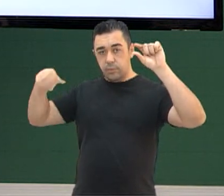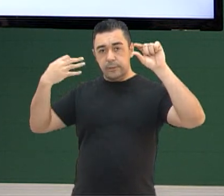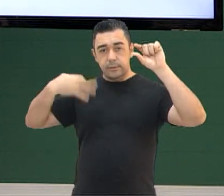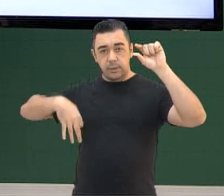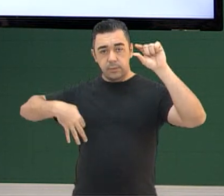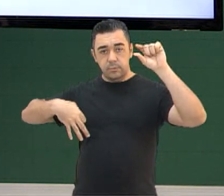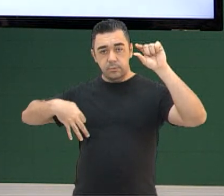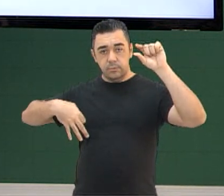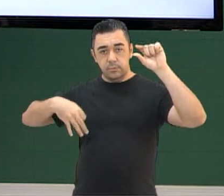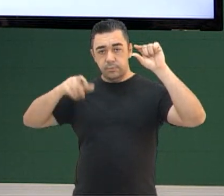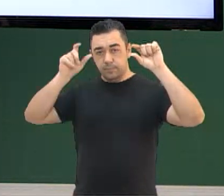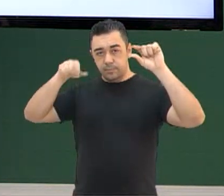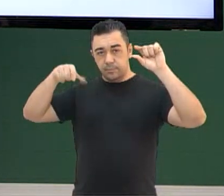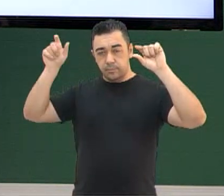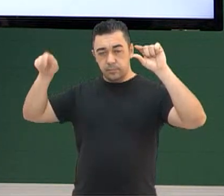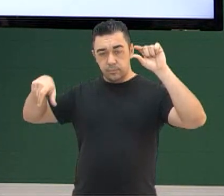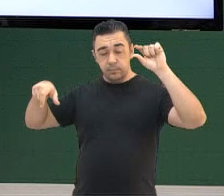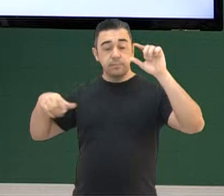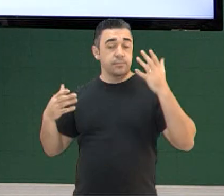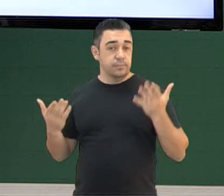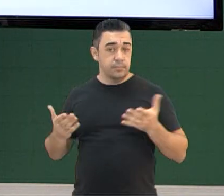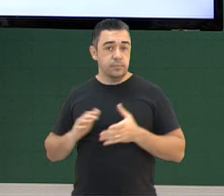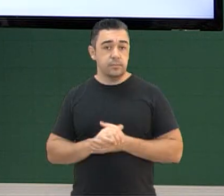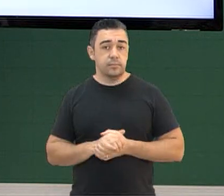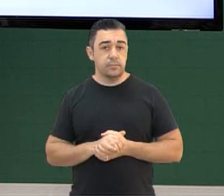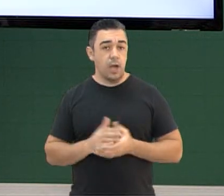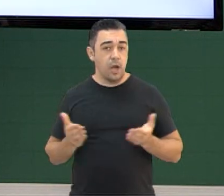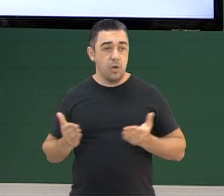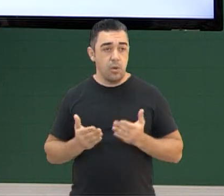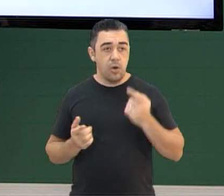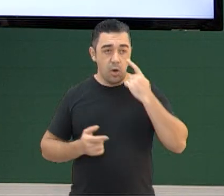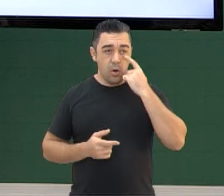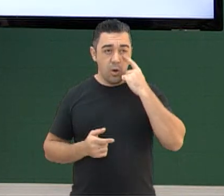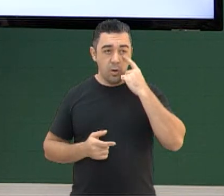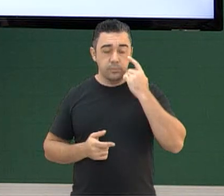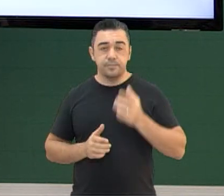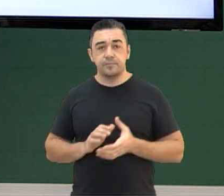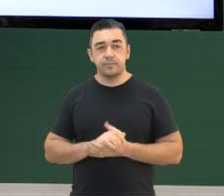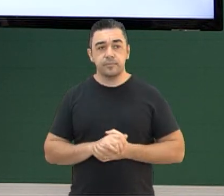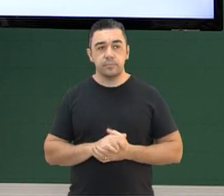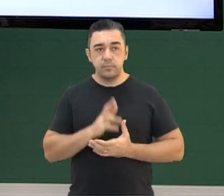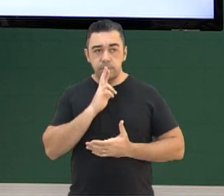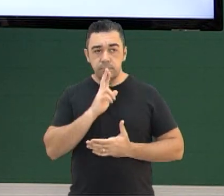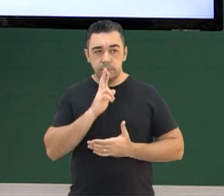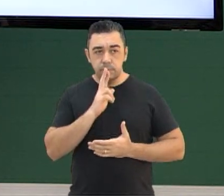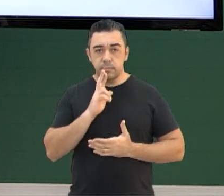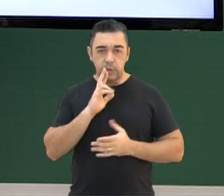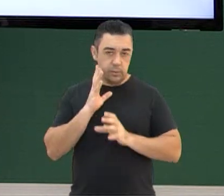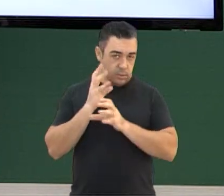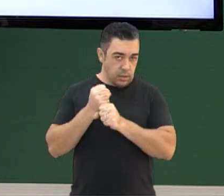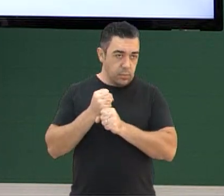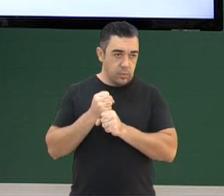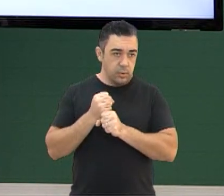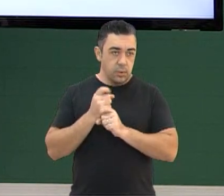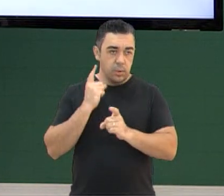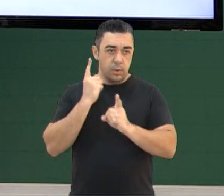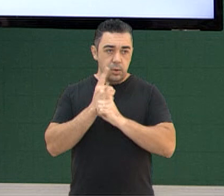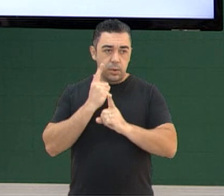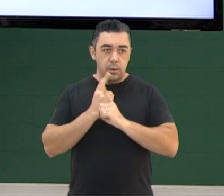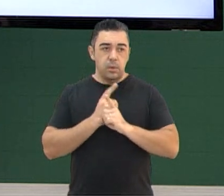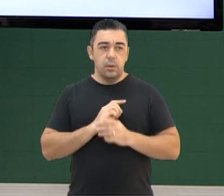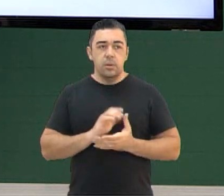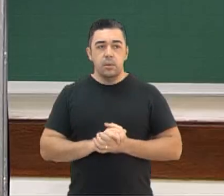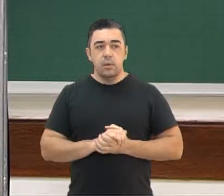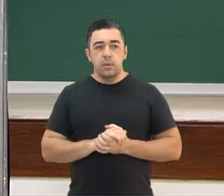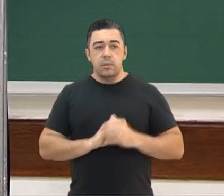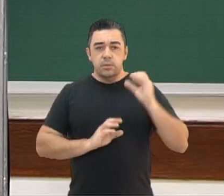aqui da segunda matriz, certo? Então, eu vou ter, ó, olha o que aconteceu aqui. Resolvendo esses cálculos, eu vou ter ali